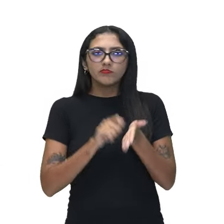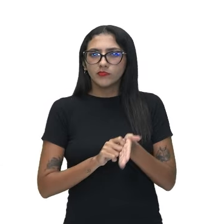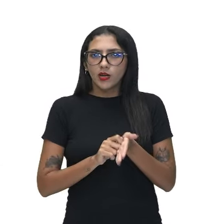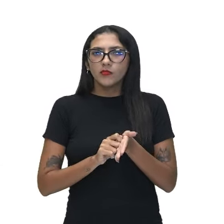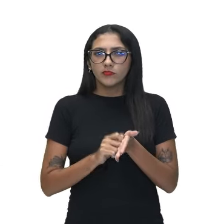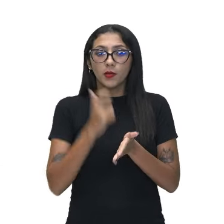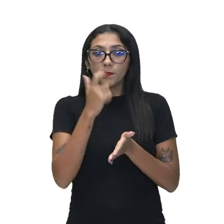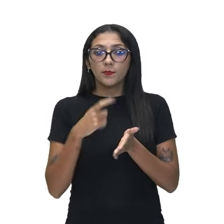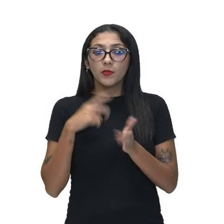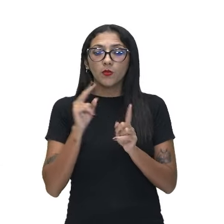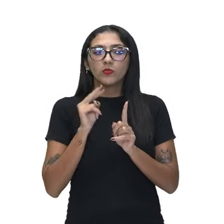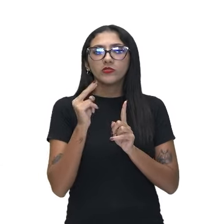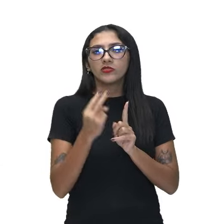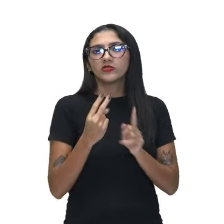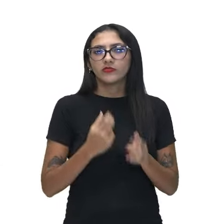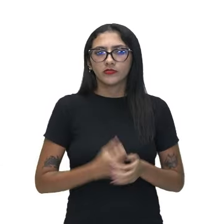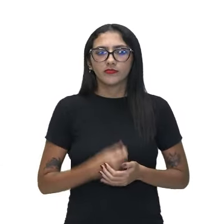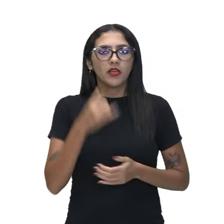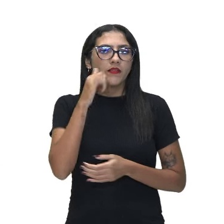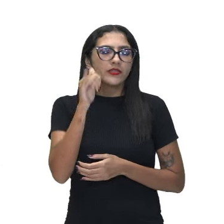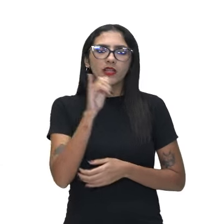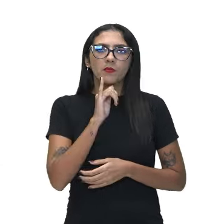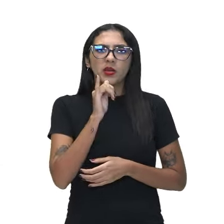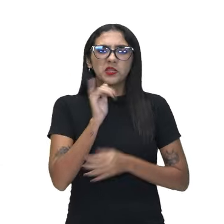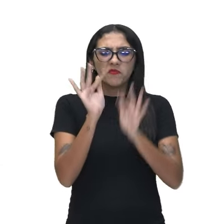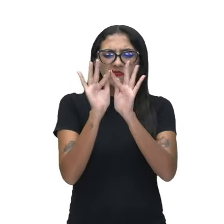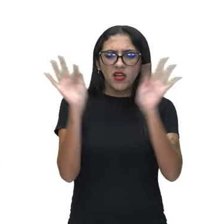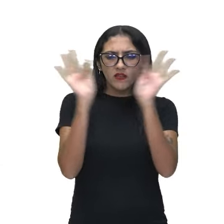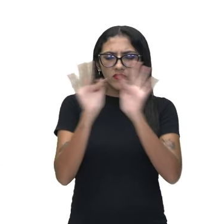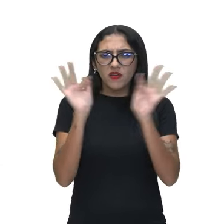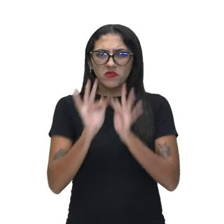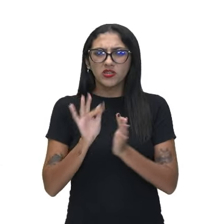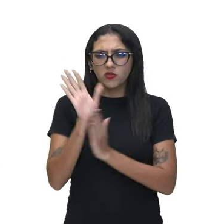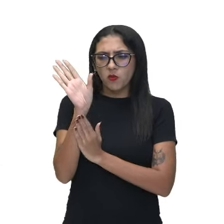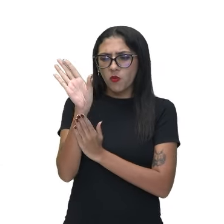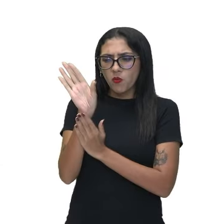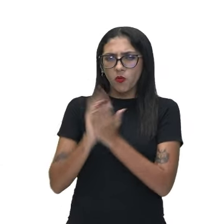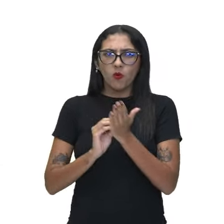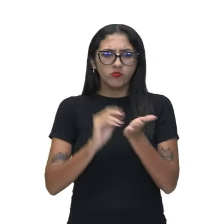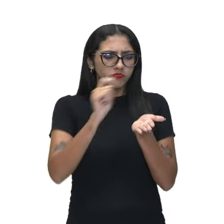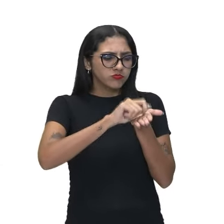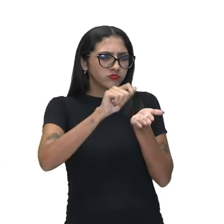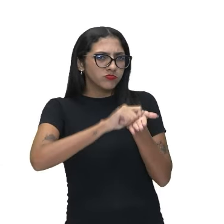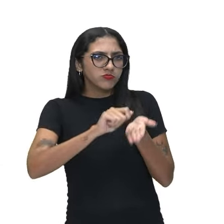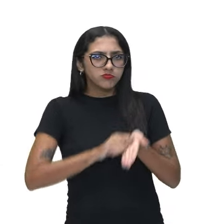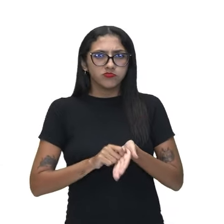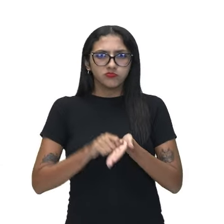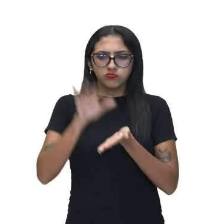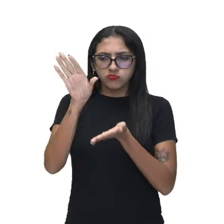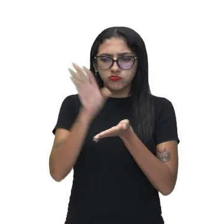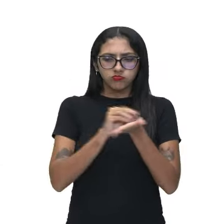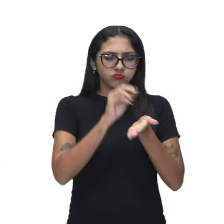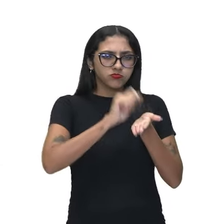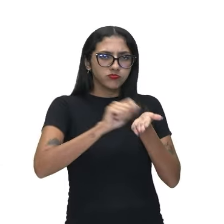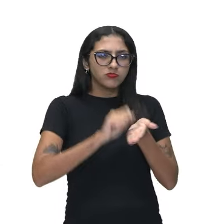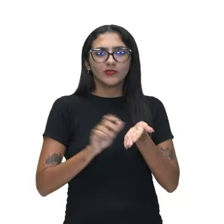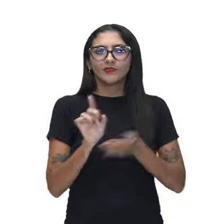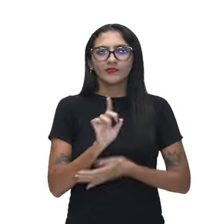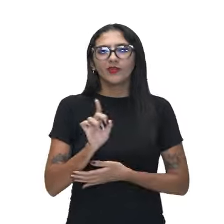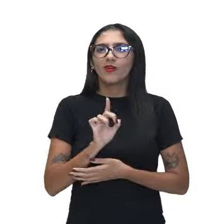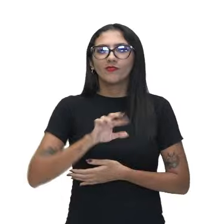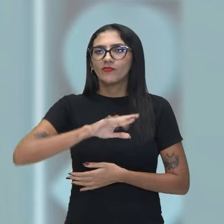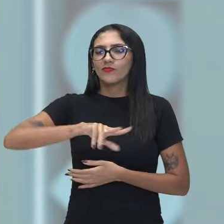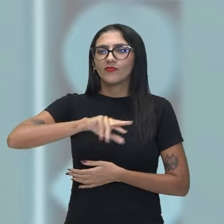ou seja, evitar copiar as frases do texto-fonte, evitar copiar passagens integrais do meu